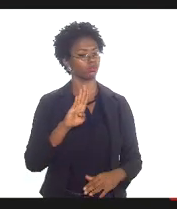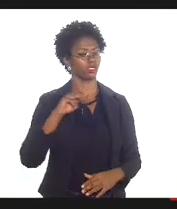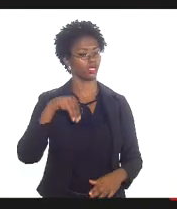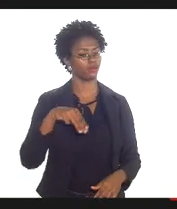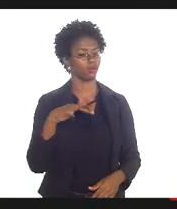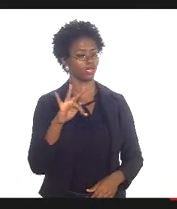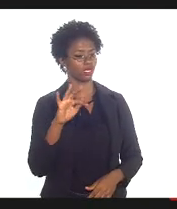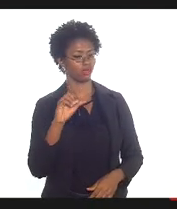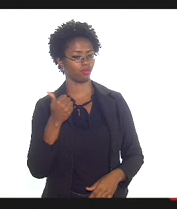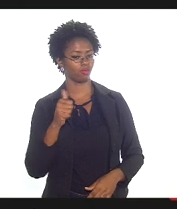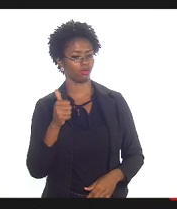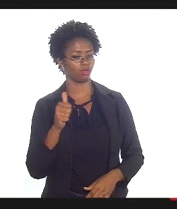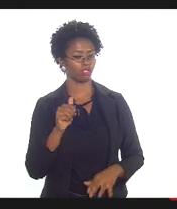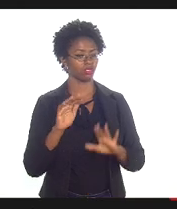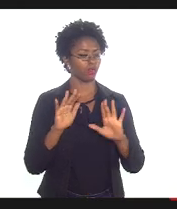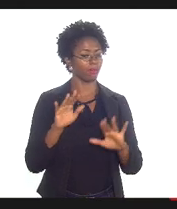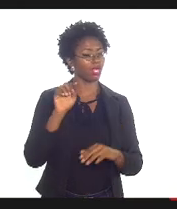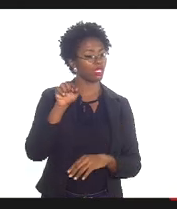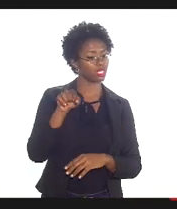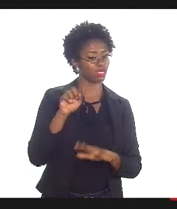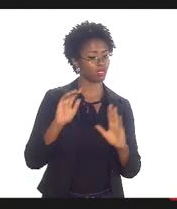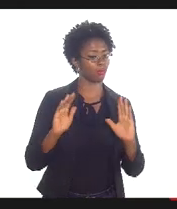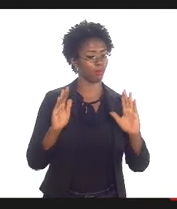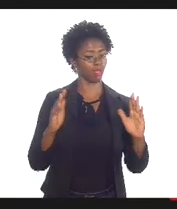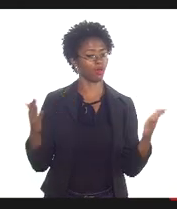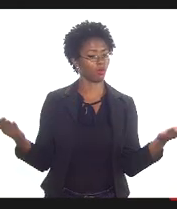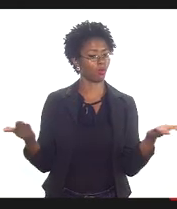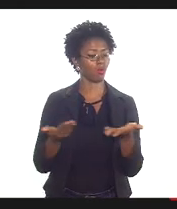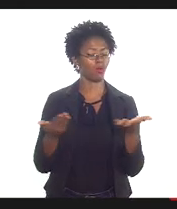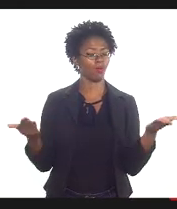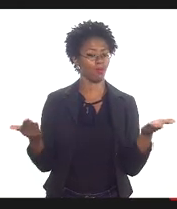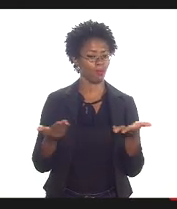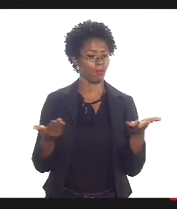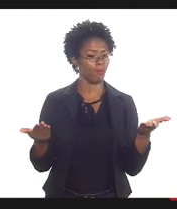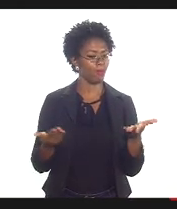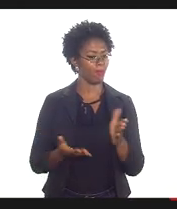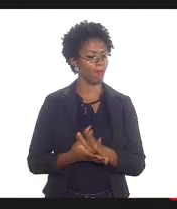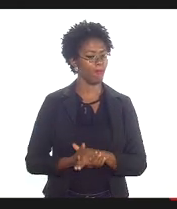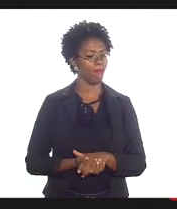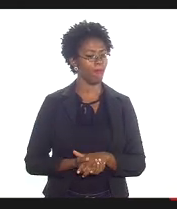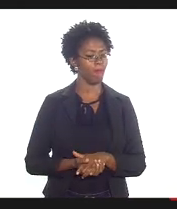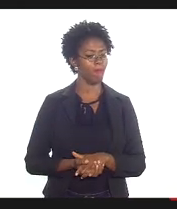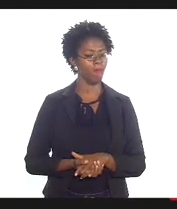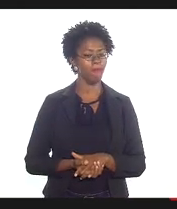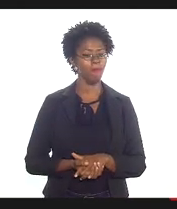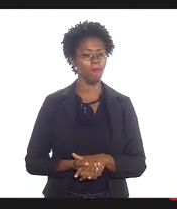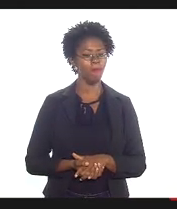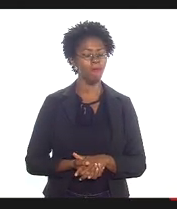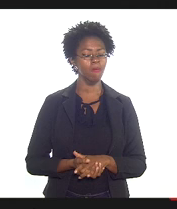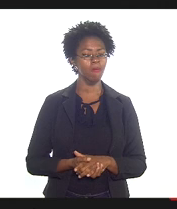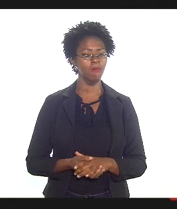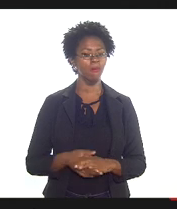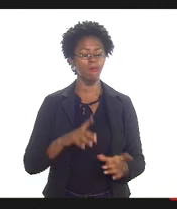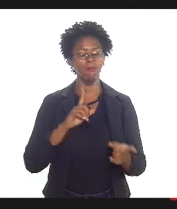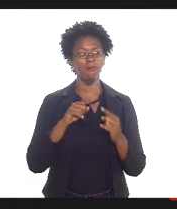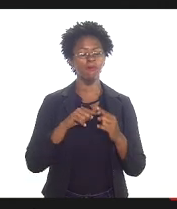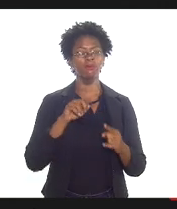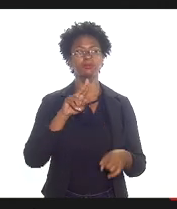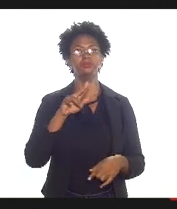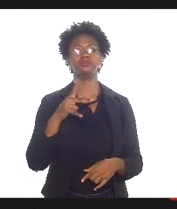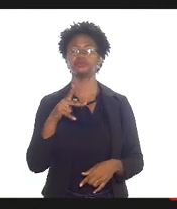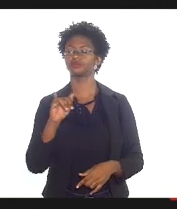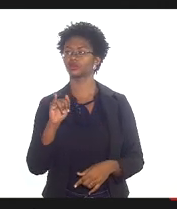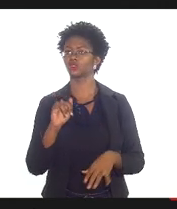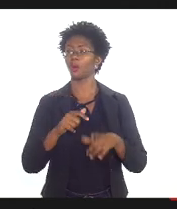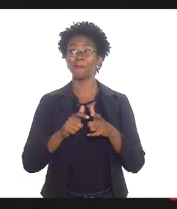BMS-11. Só que o BMS-11 comporta hoje o campo de Tupi, que é o maior produtor